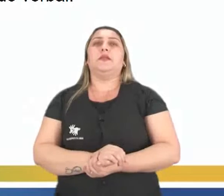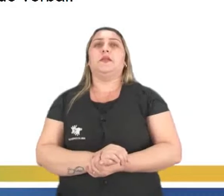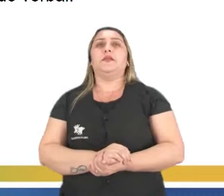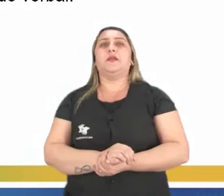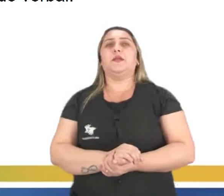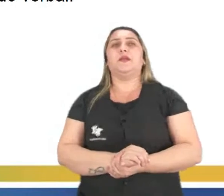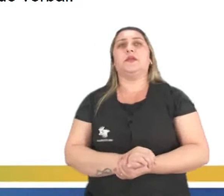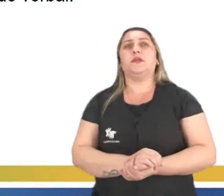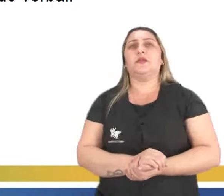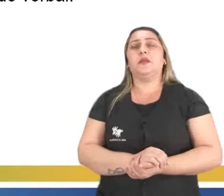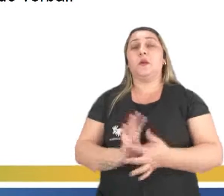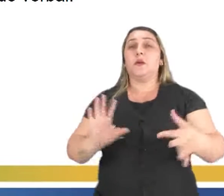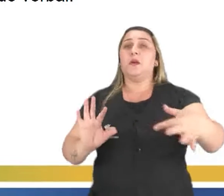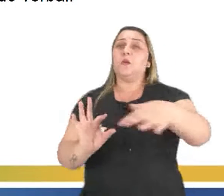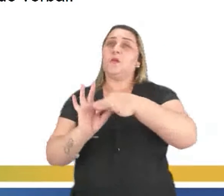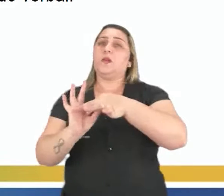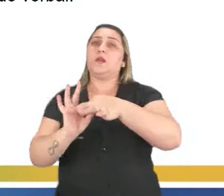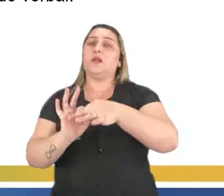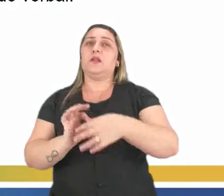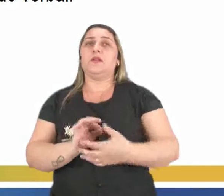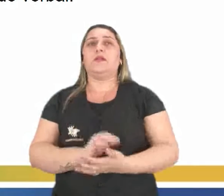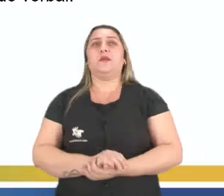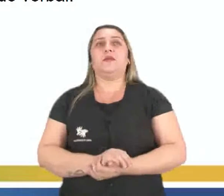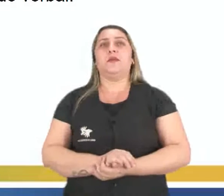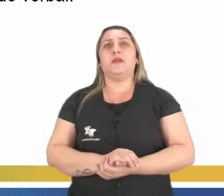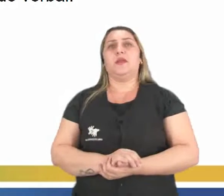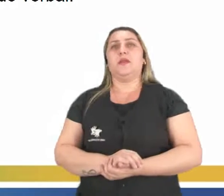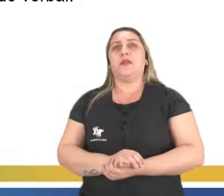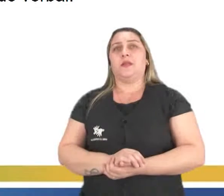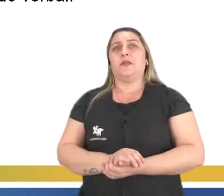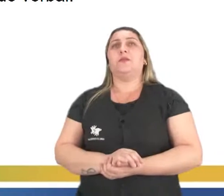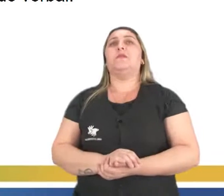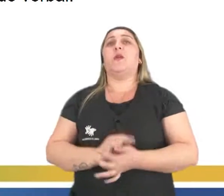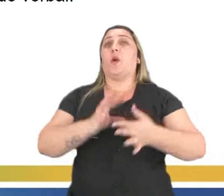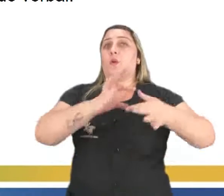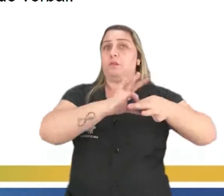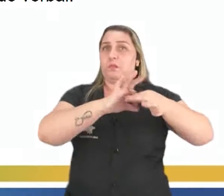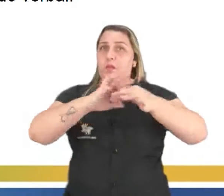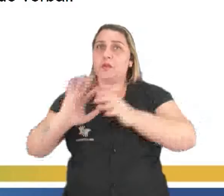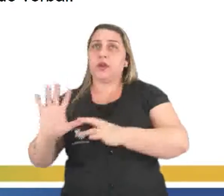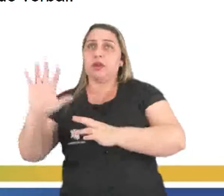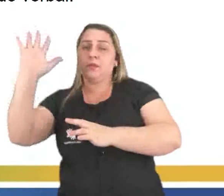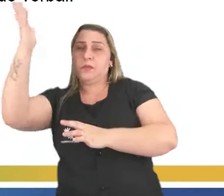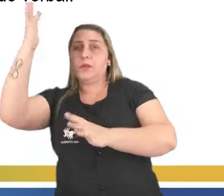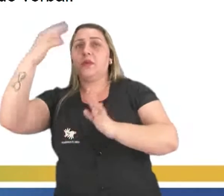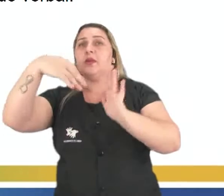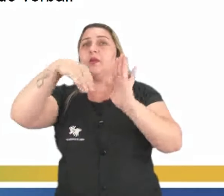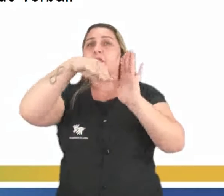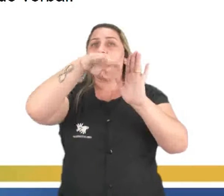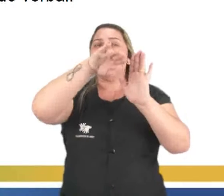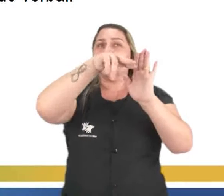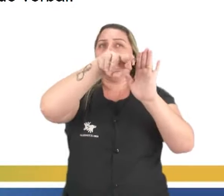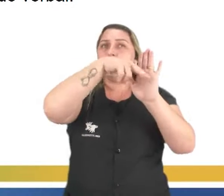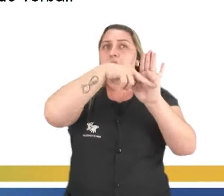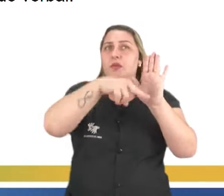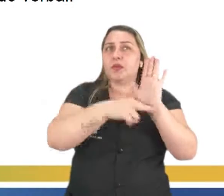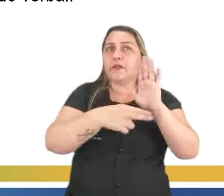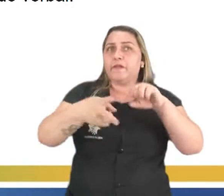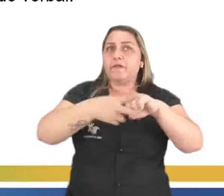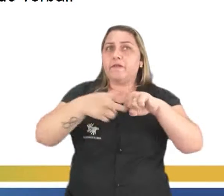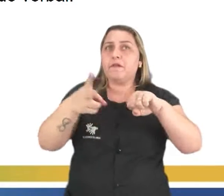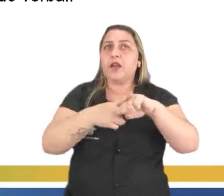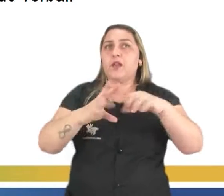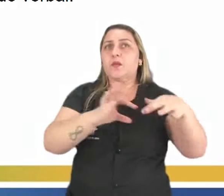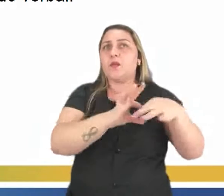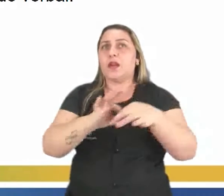por conexão. Vamos lá? Trata-se de um mecanismo coesivo que acontece por meio de marcadores verbais